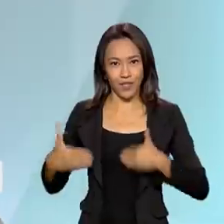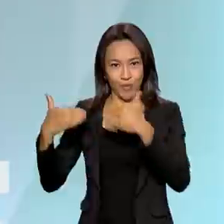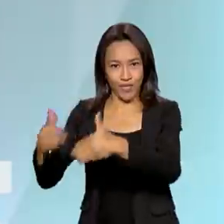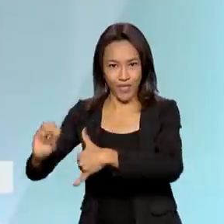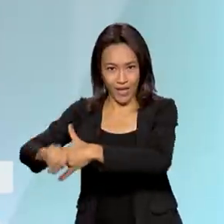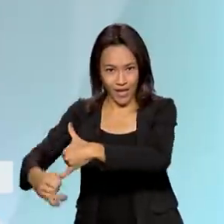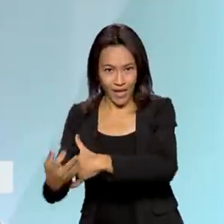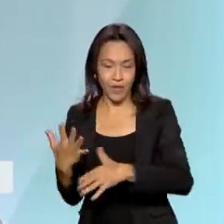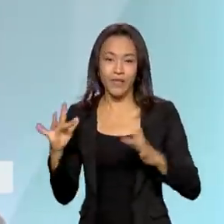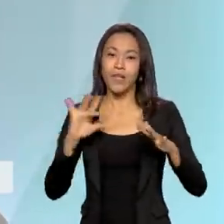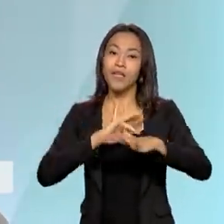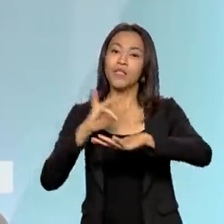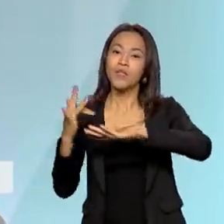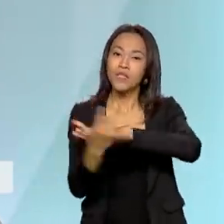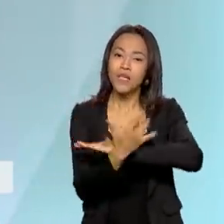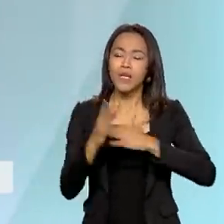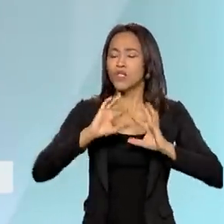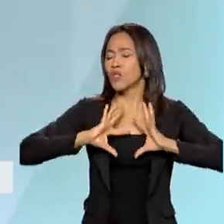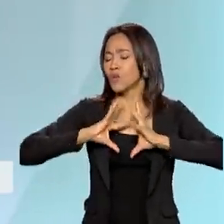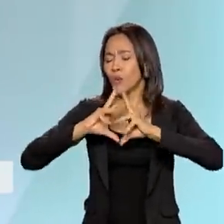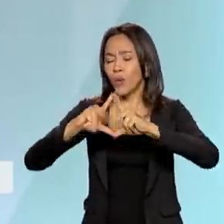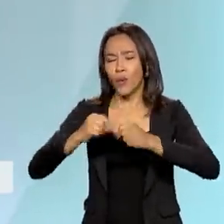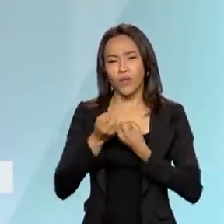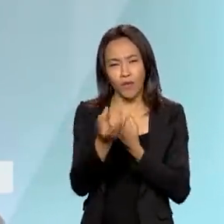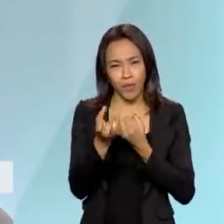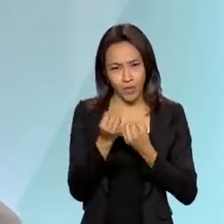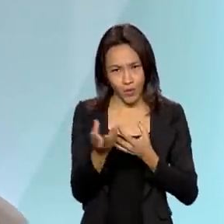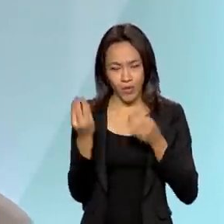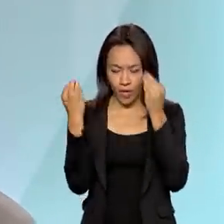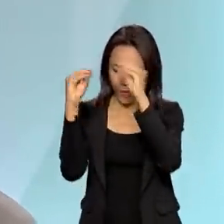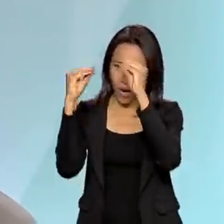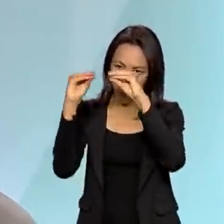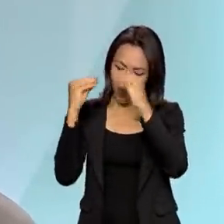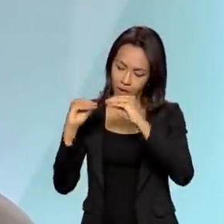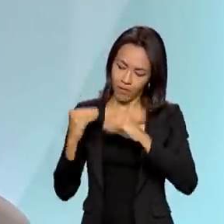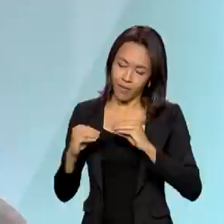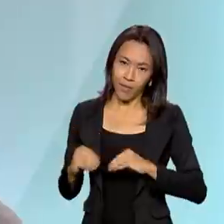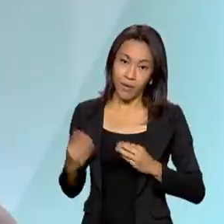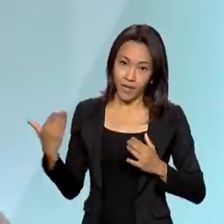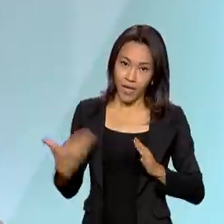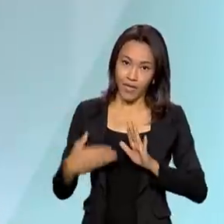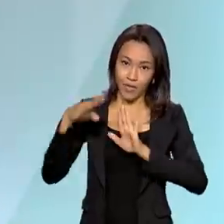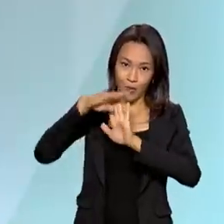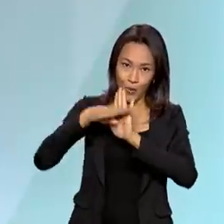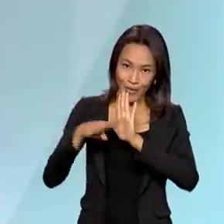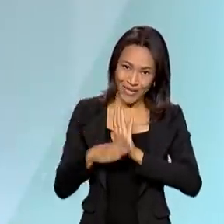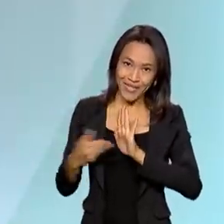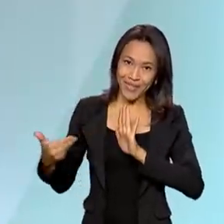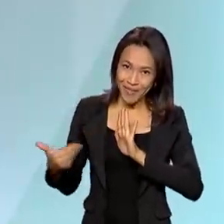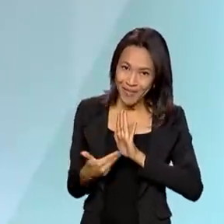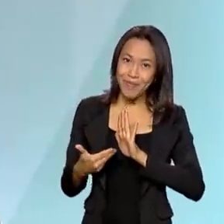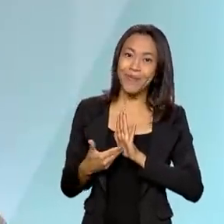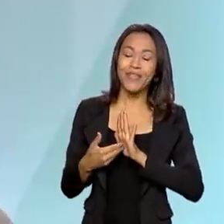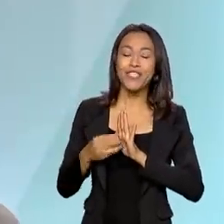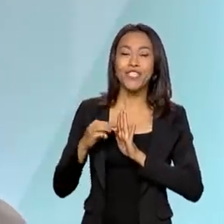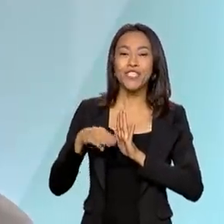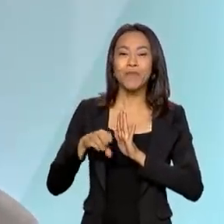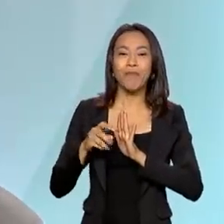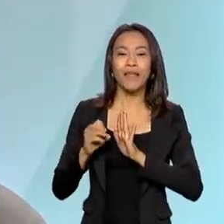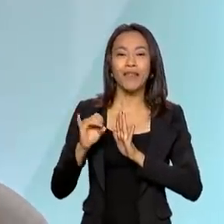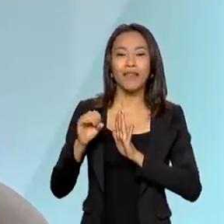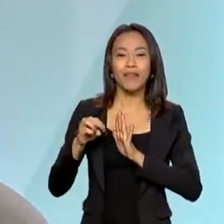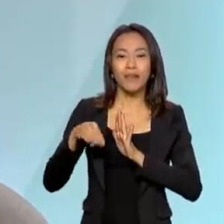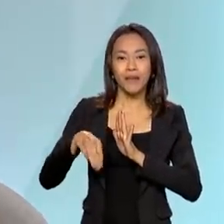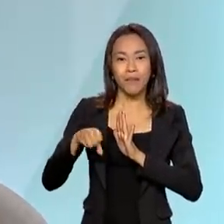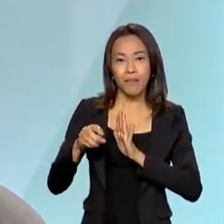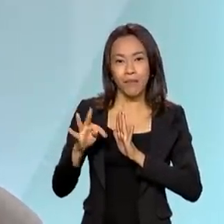do Ministério do Meio Ambiente. Todas as informações estarão lá do programa de crescimento verde, esse programa Metano Zero. O Brasil